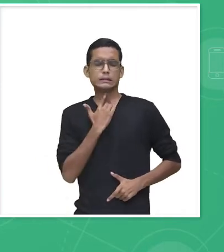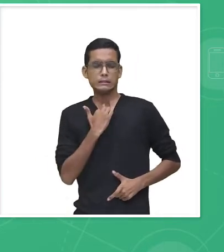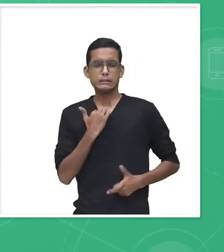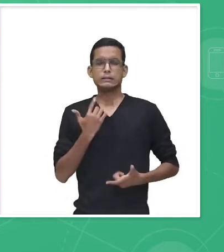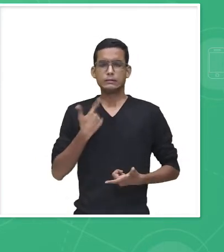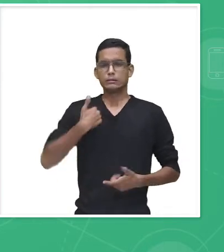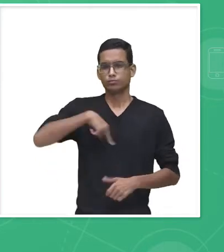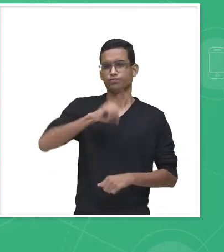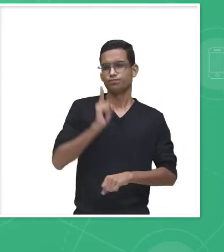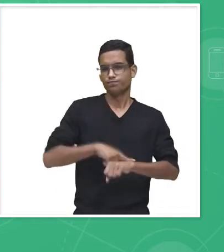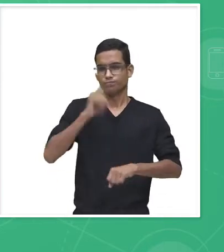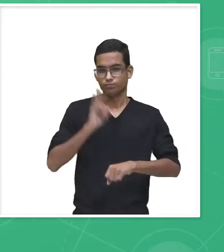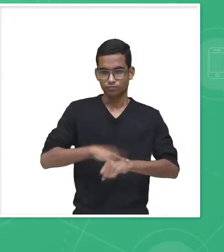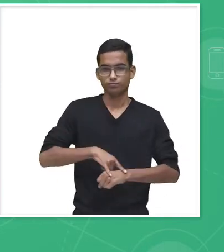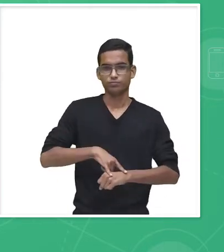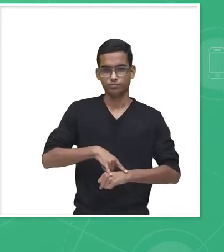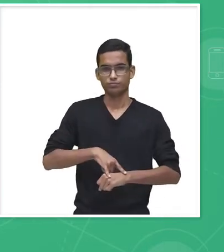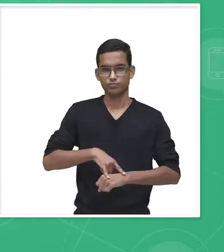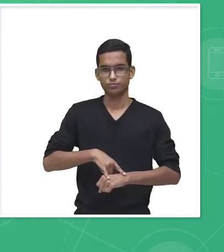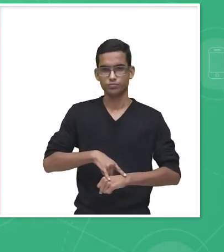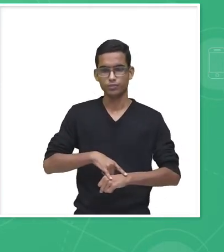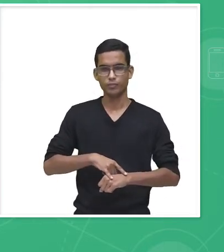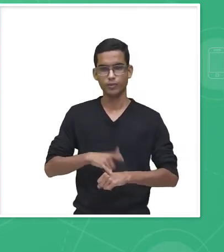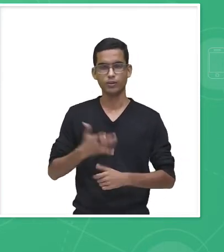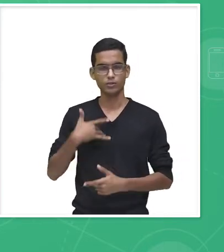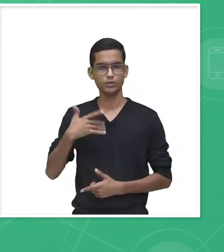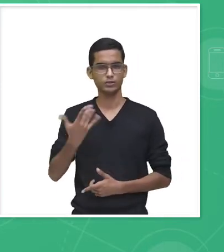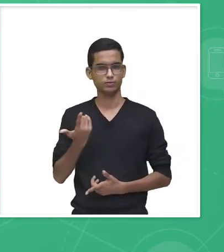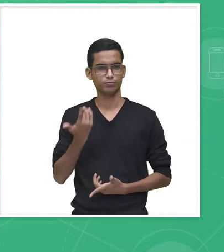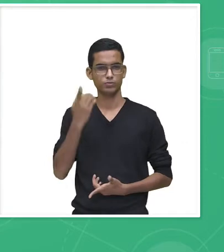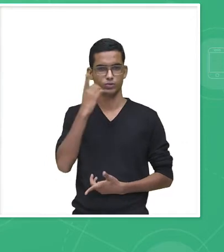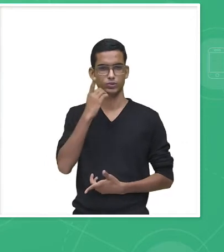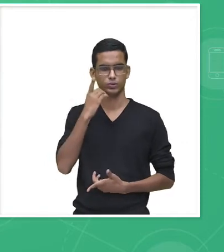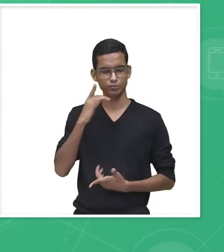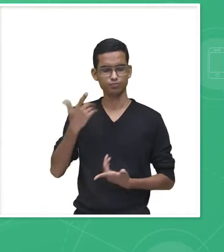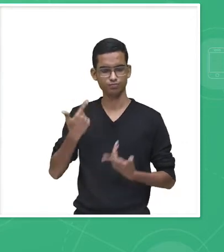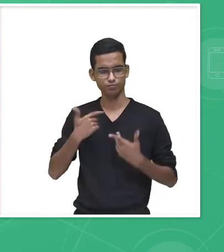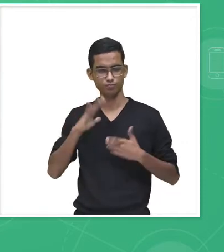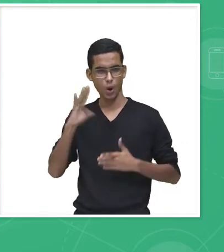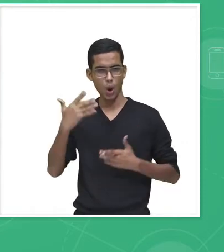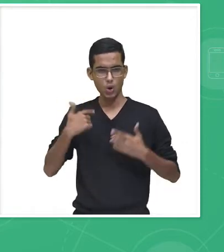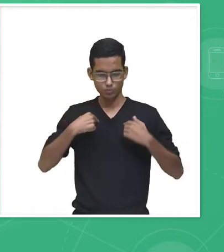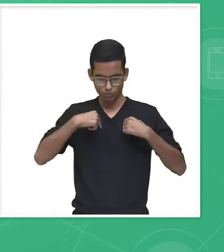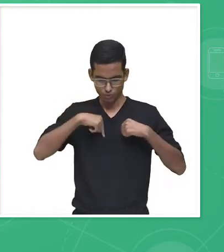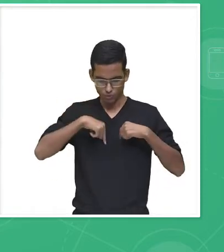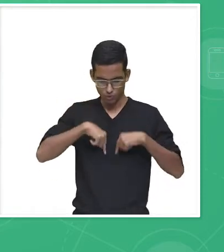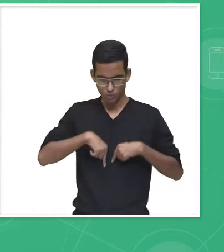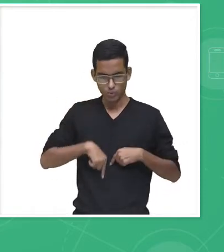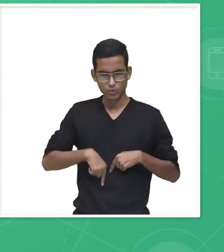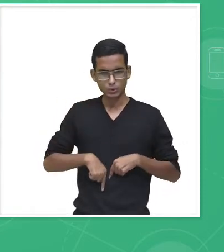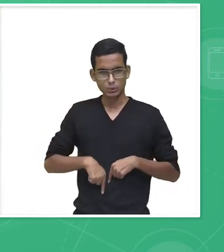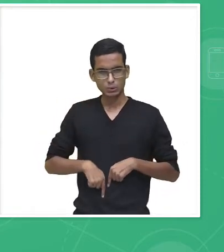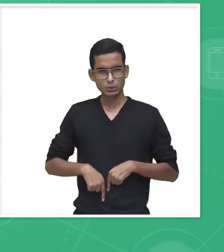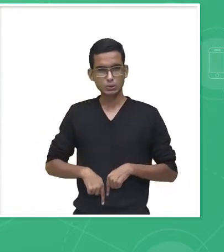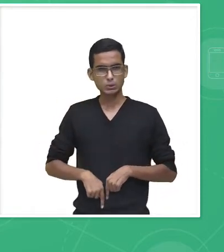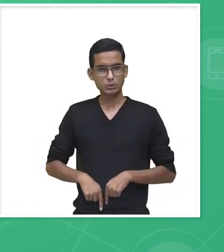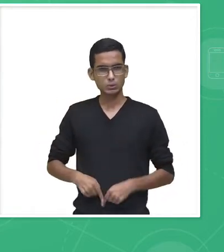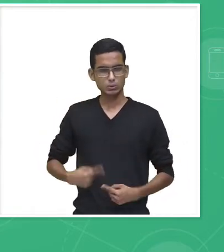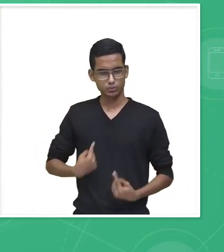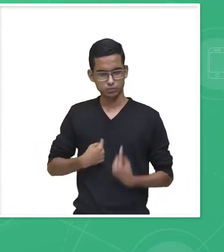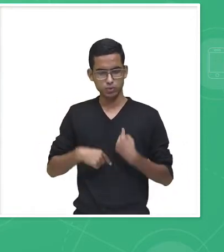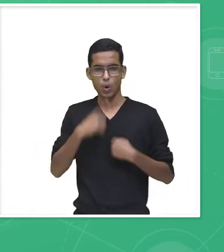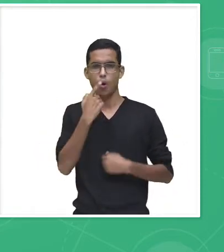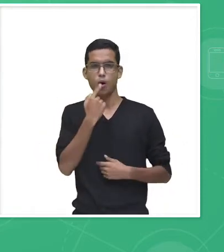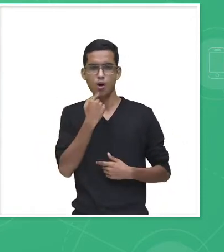tá então está acontecendo constantemente o nosso corpo porque a todo momento nosso sangue está circulando